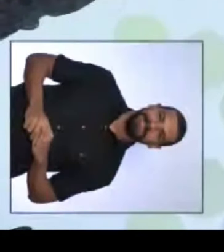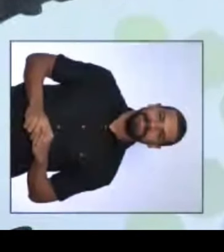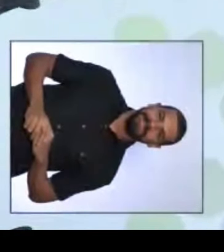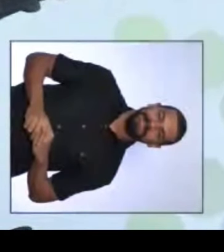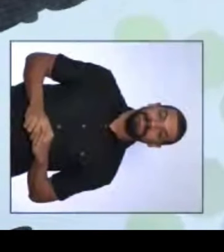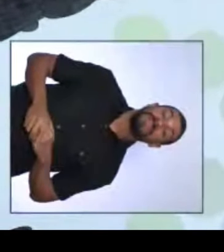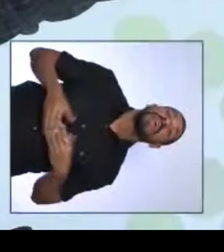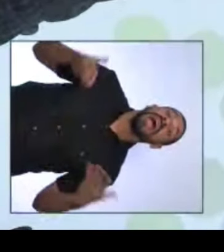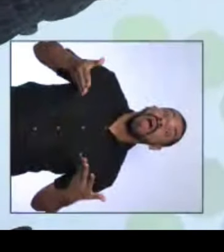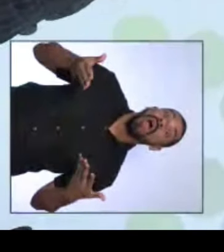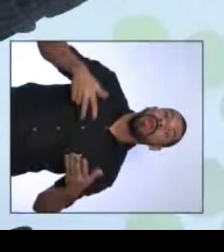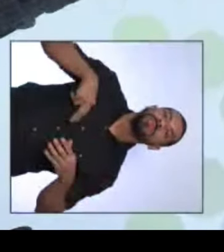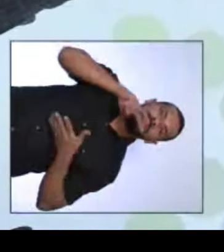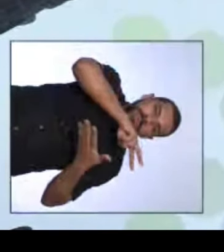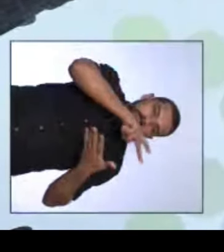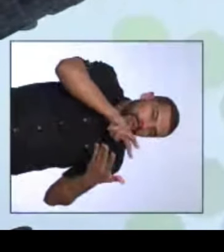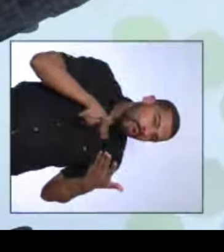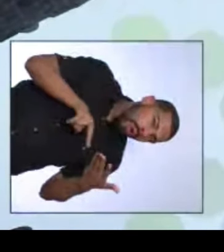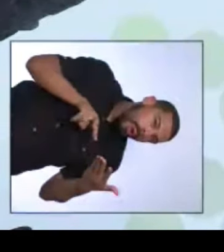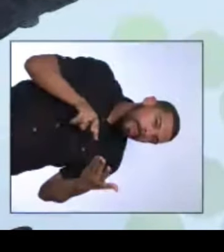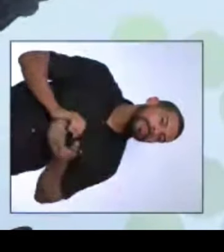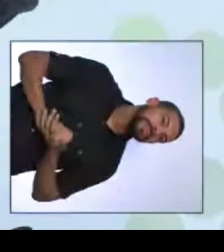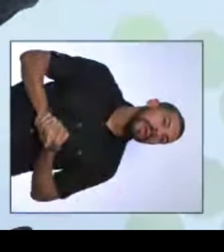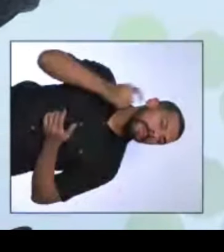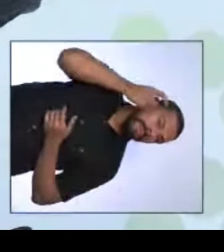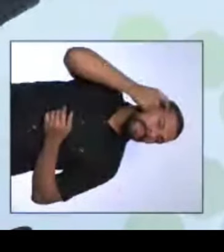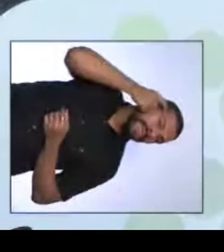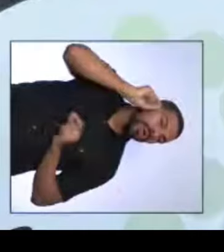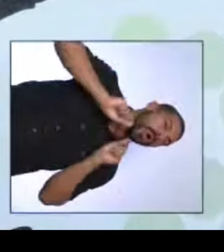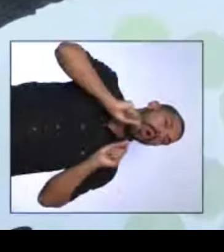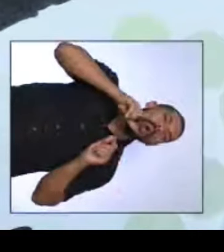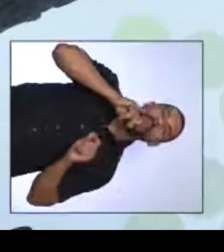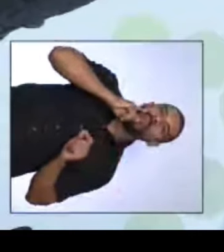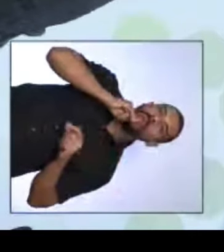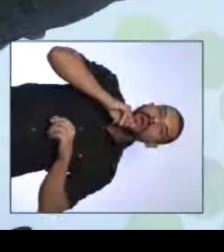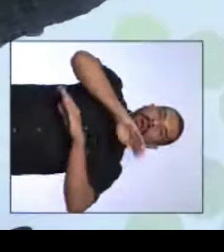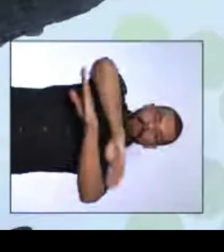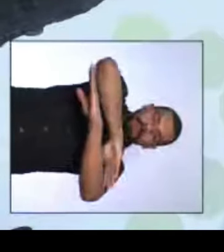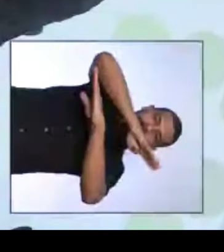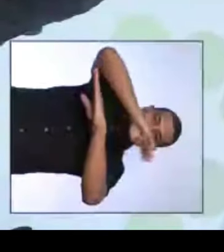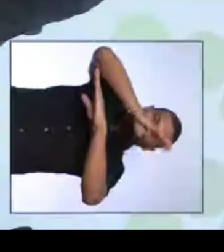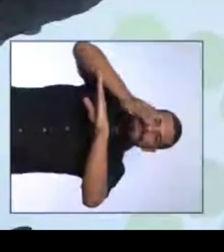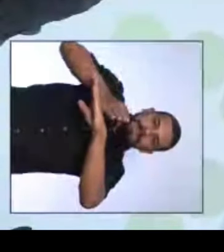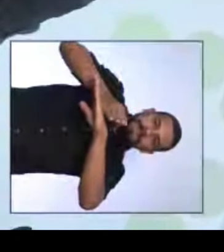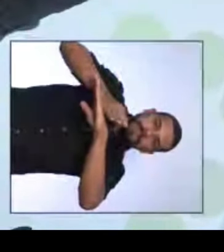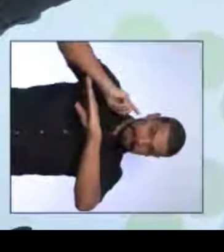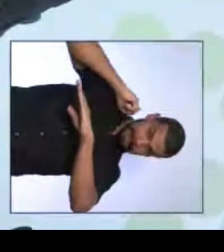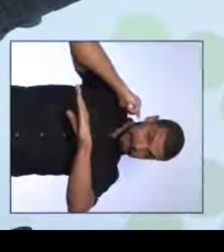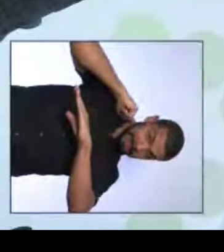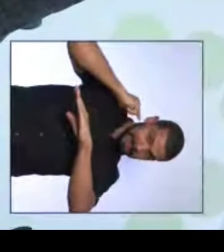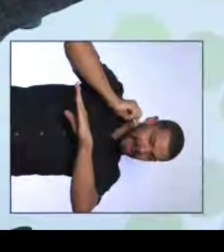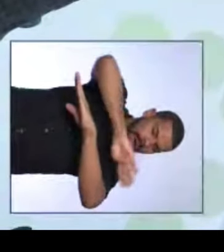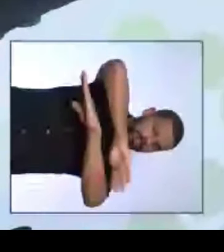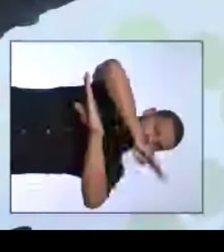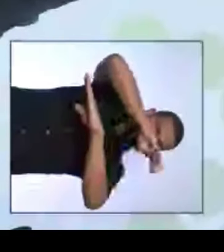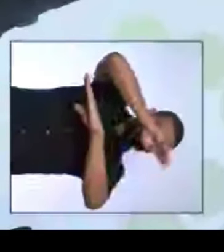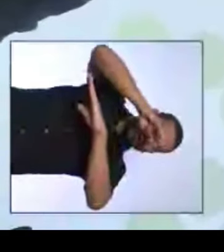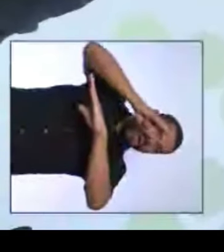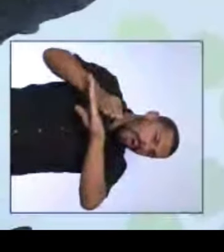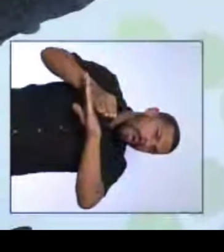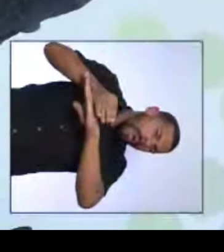Nós agora vamos ler uma notícia pensando assim. Nós falamos de Brumadinho e imagine que daqui